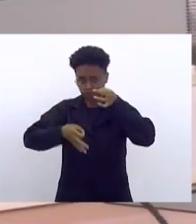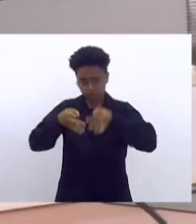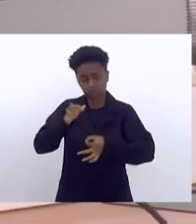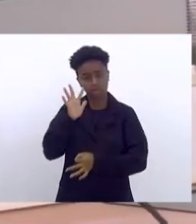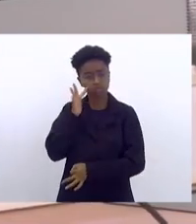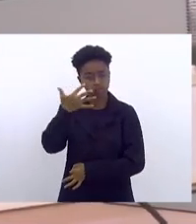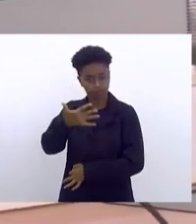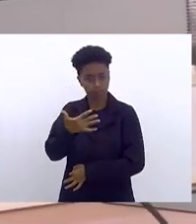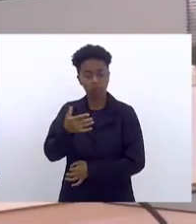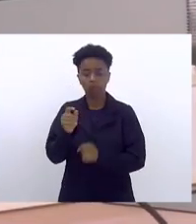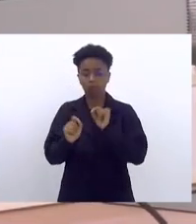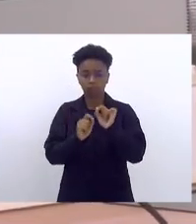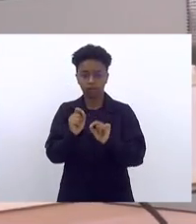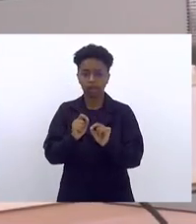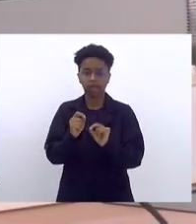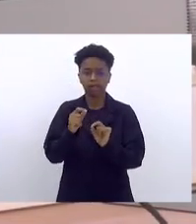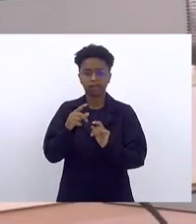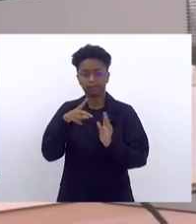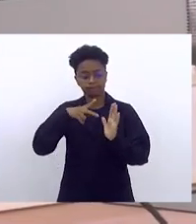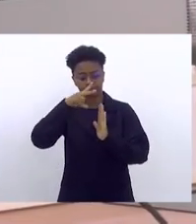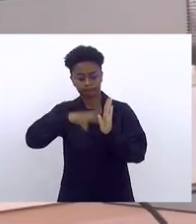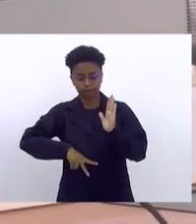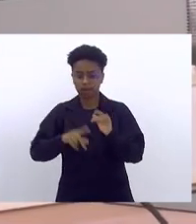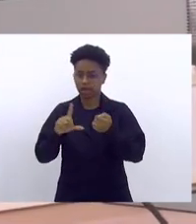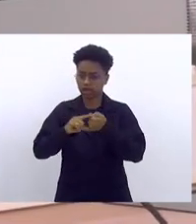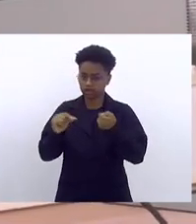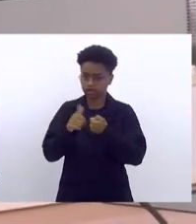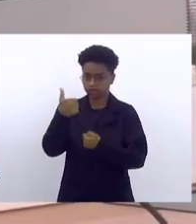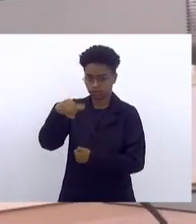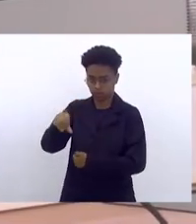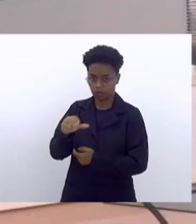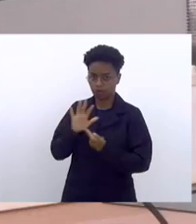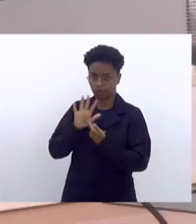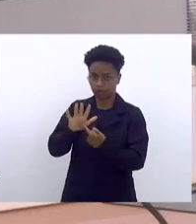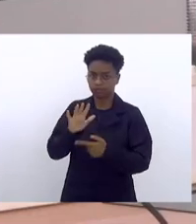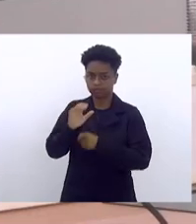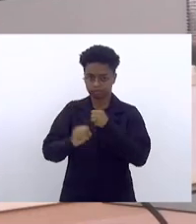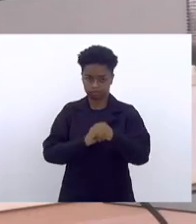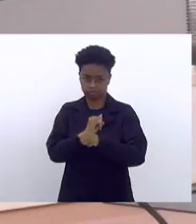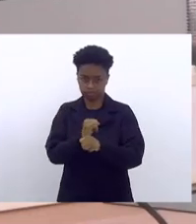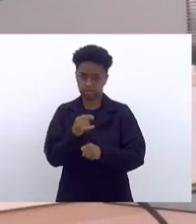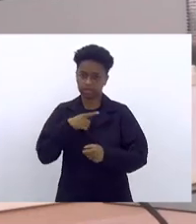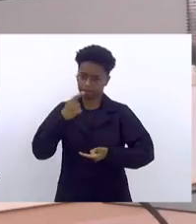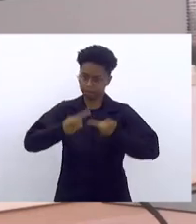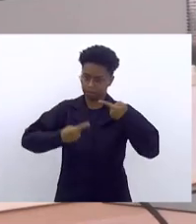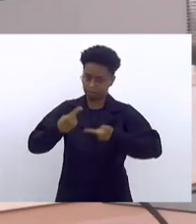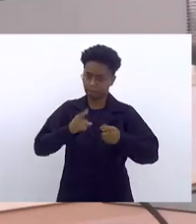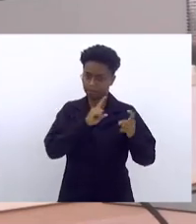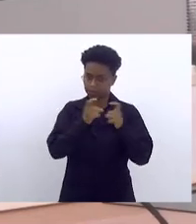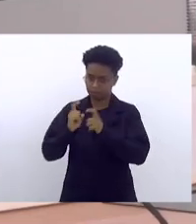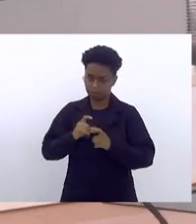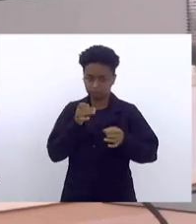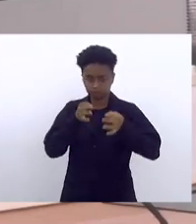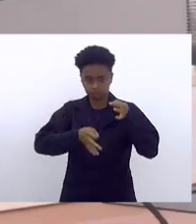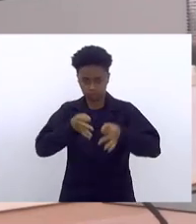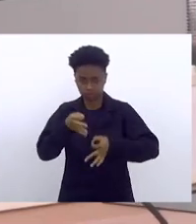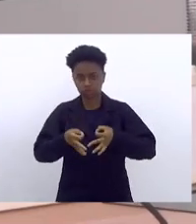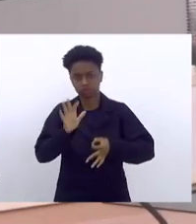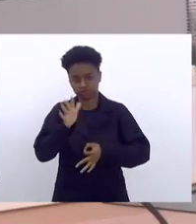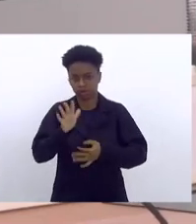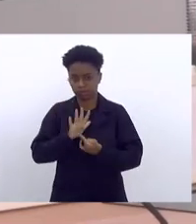interpretando lá o artigo 19 do Marco Civil da Internet vocês estão acompanhando o debate jurídico está